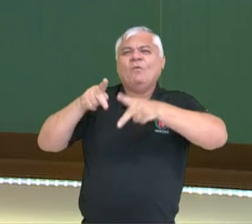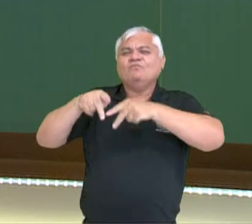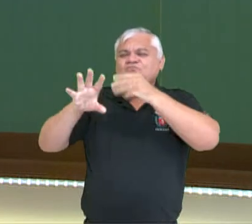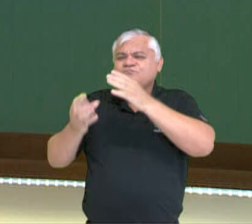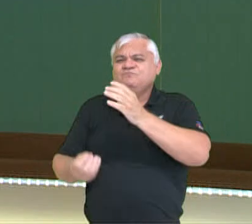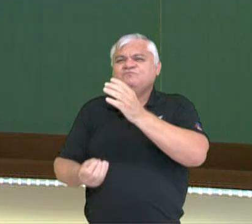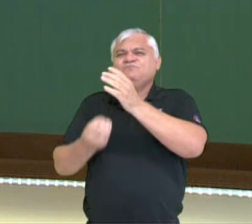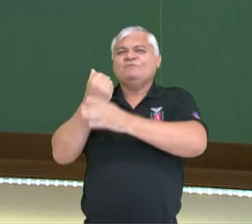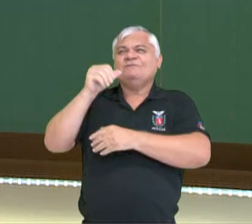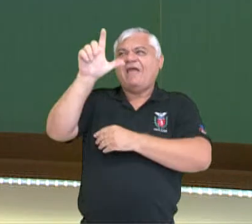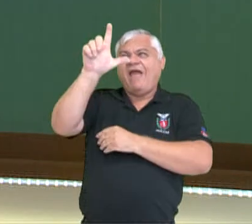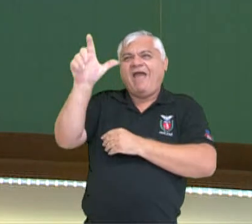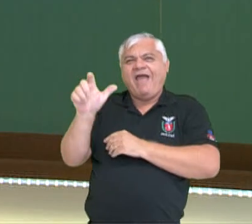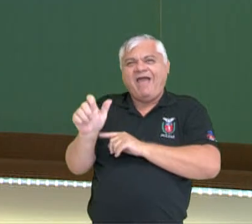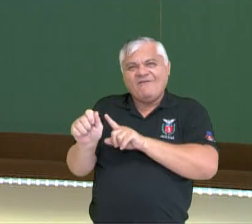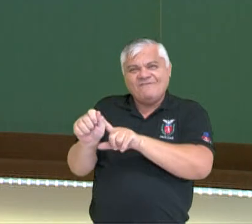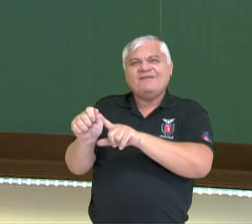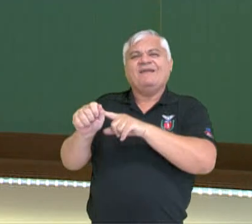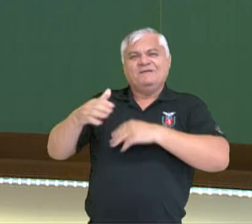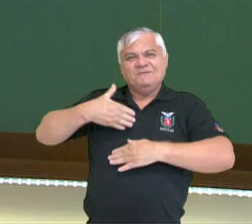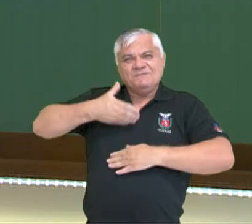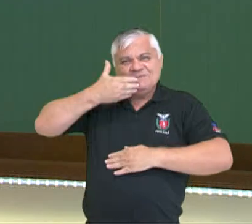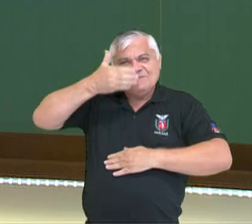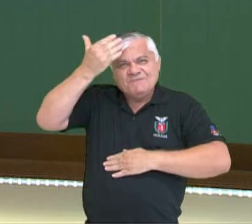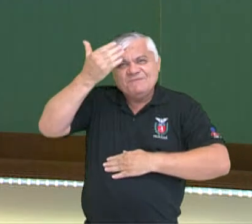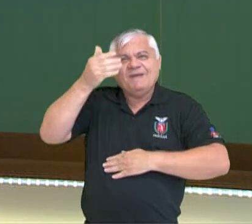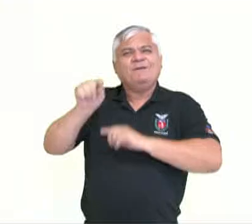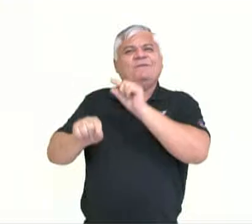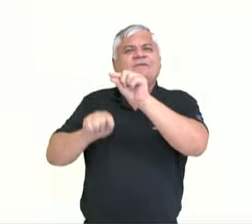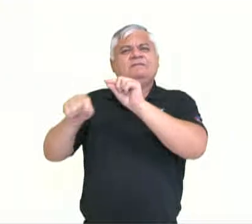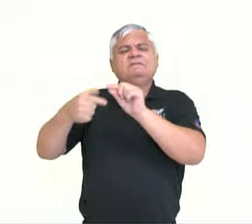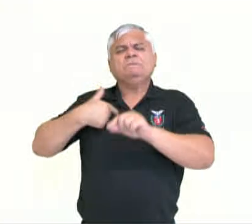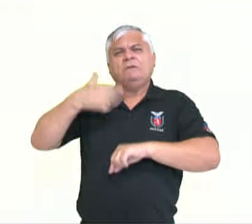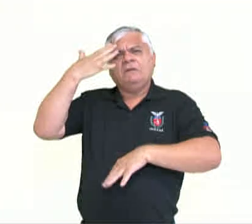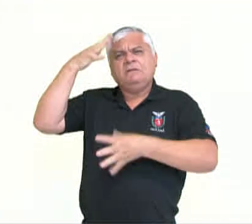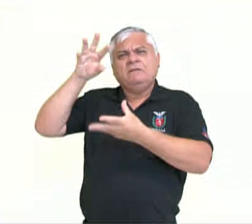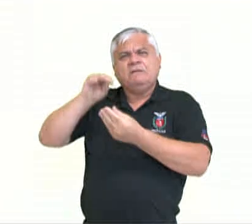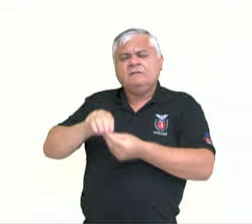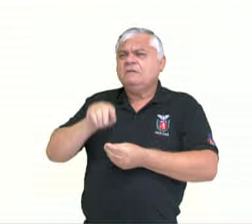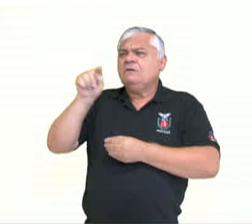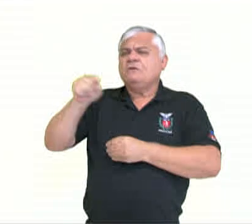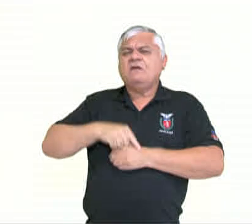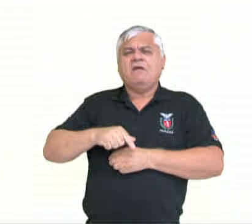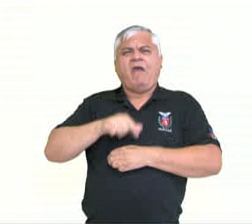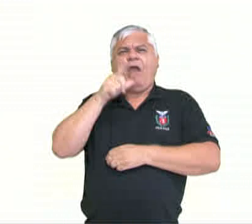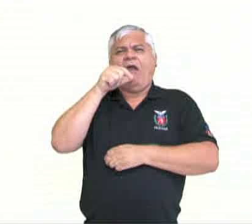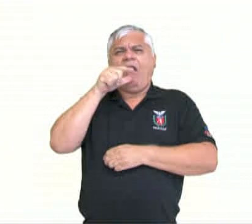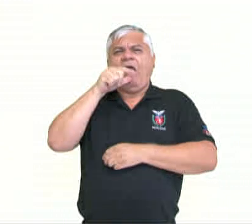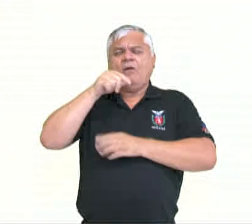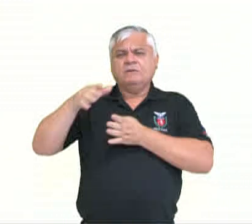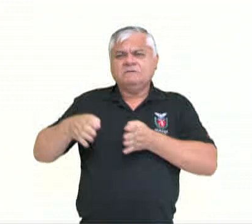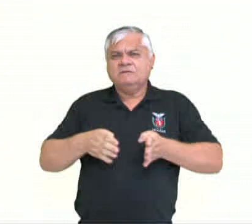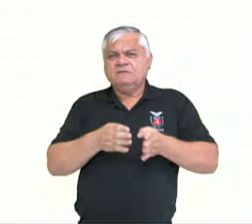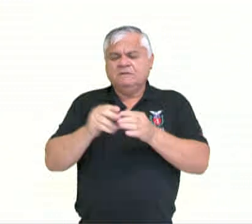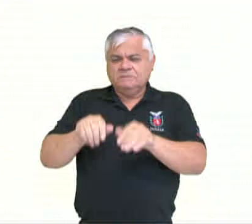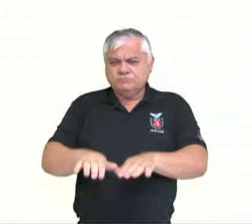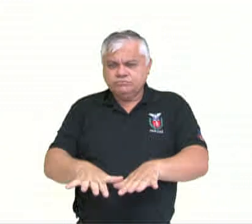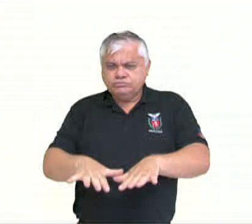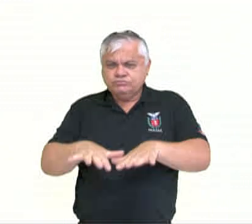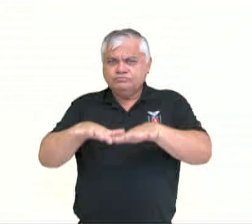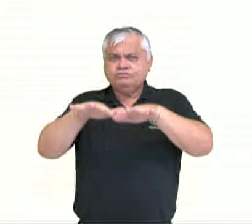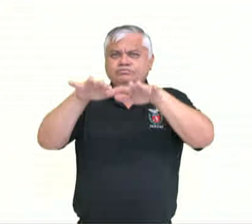originárias da África e do Oriente Médio, ao compreenderem a dinâmica das cheias dos rios, a partir de ciência